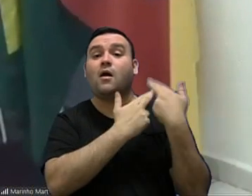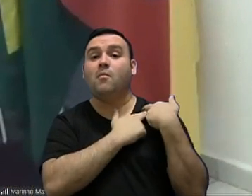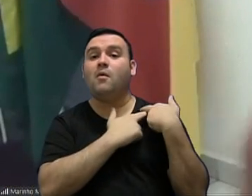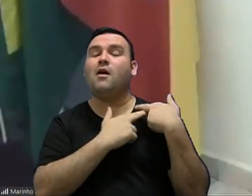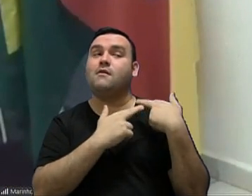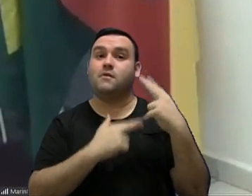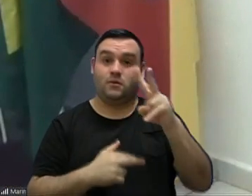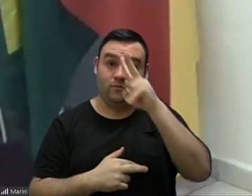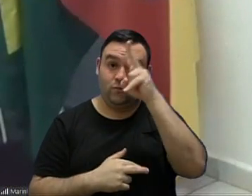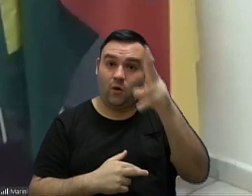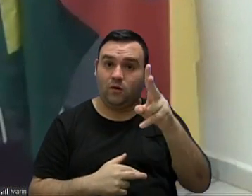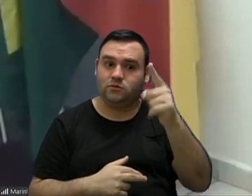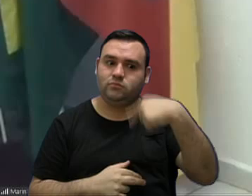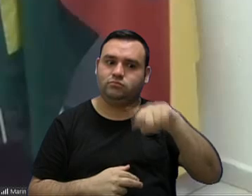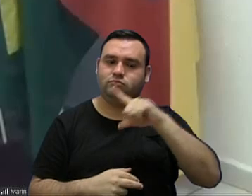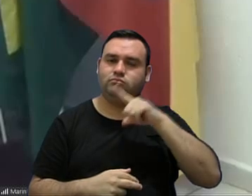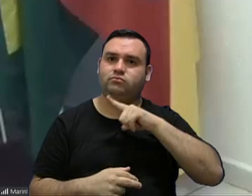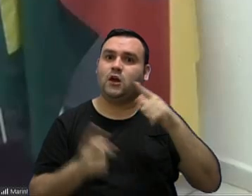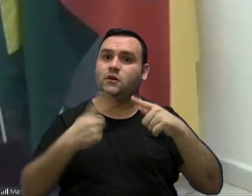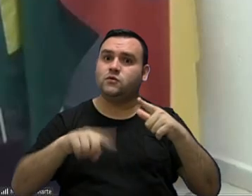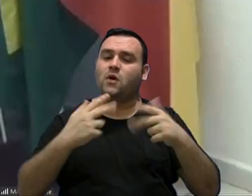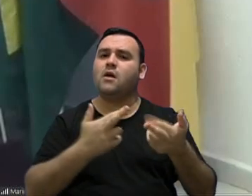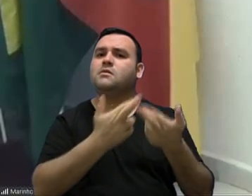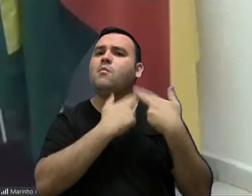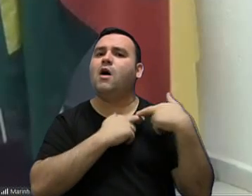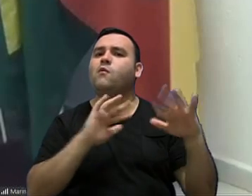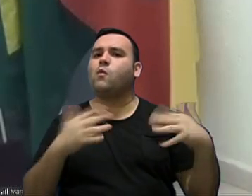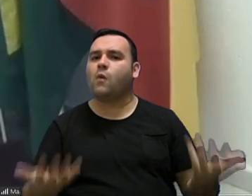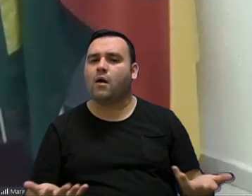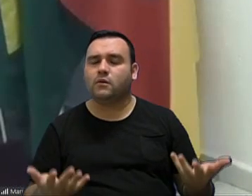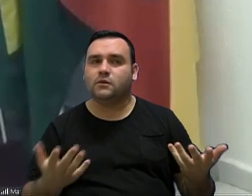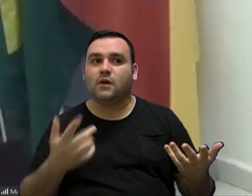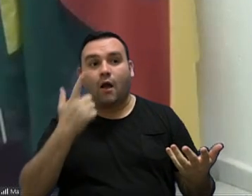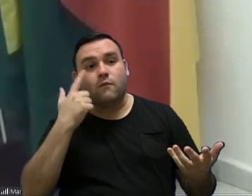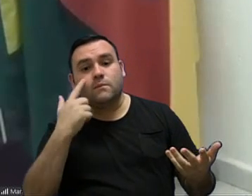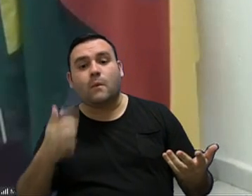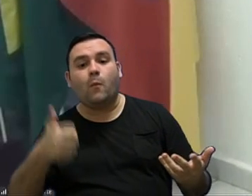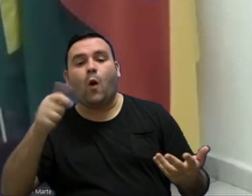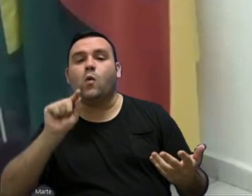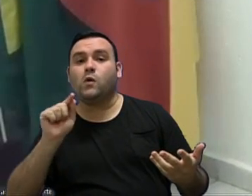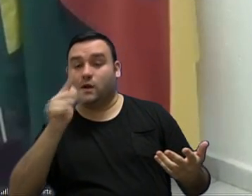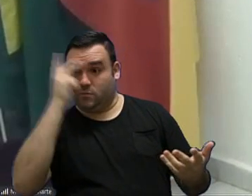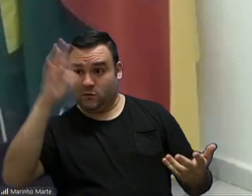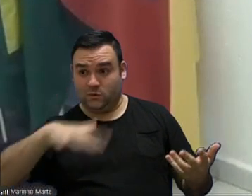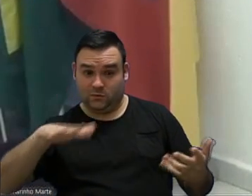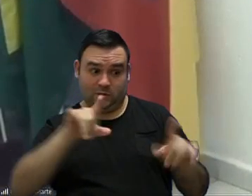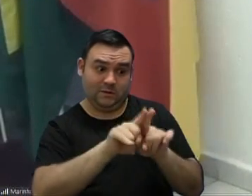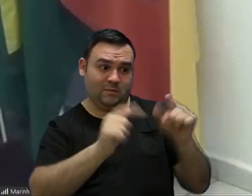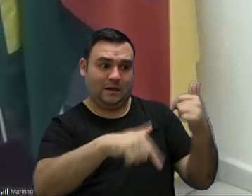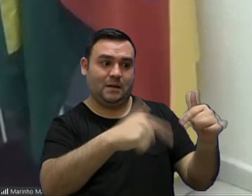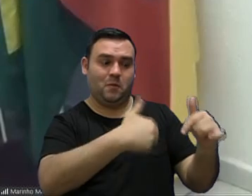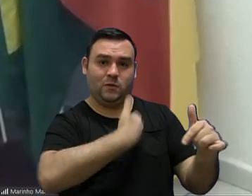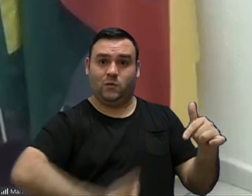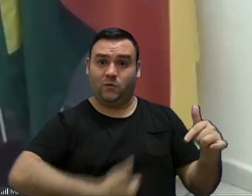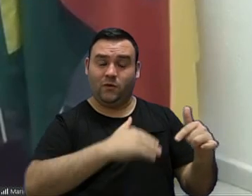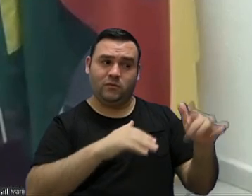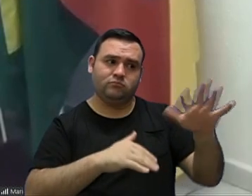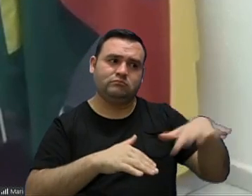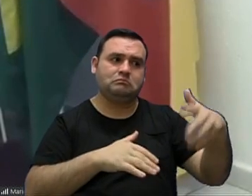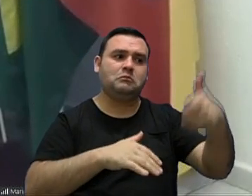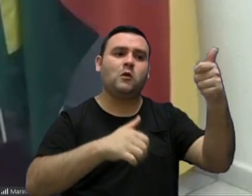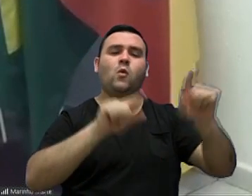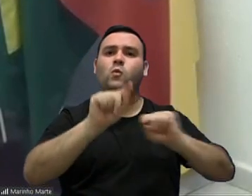responsabilidade é grande e é nossa. Nós temos a responsabilidade de ver o que é melhor para a população e para os servidores. Agora, nós